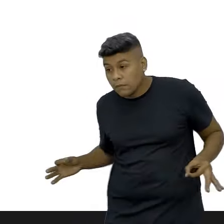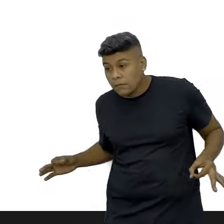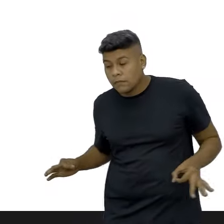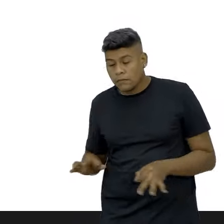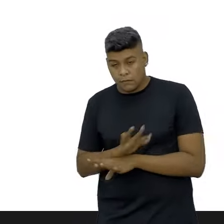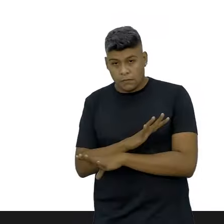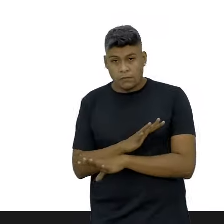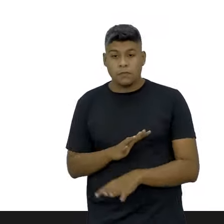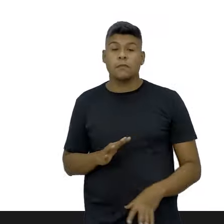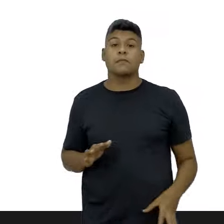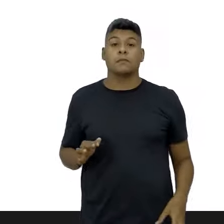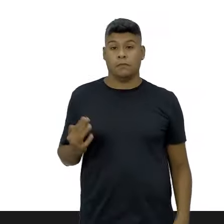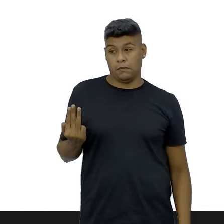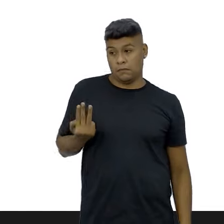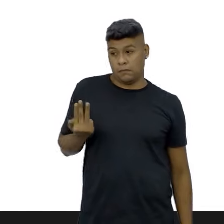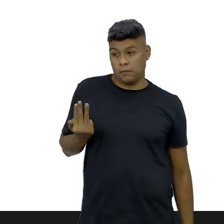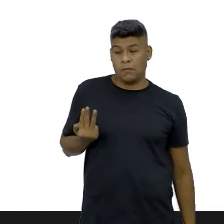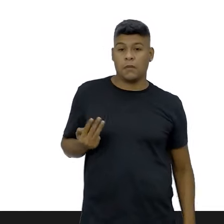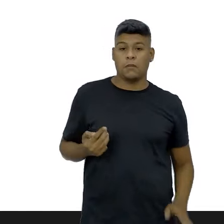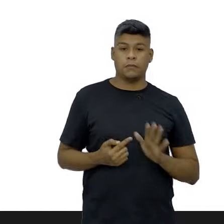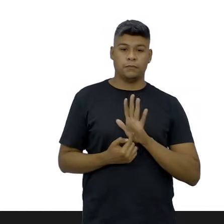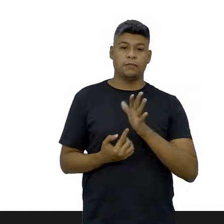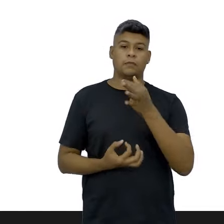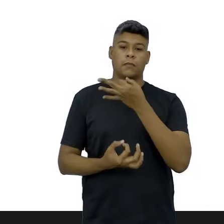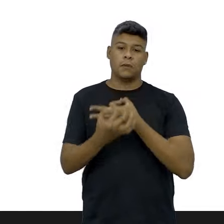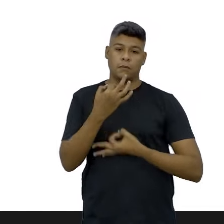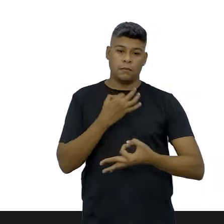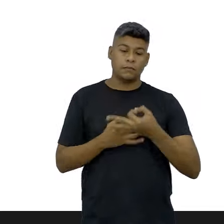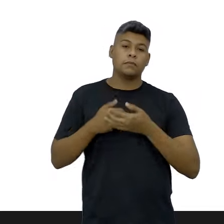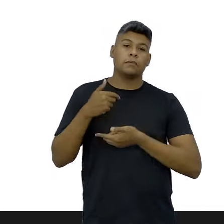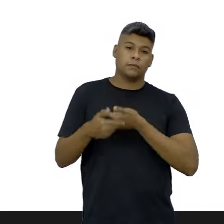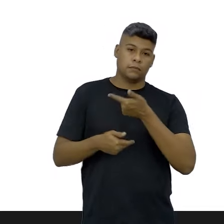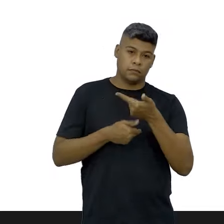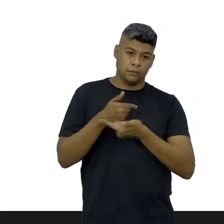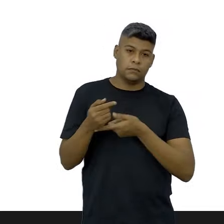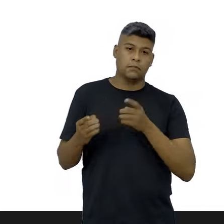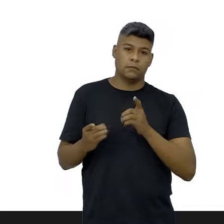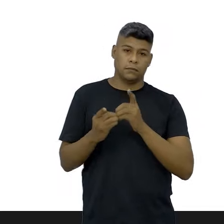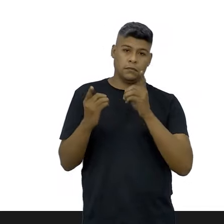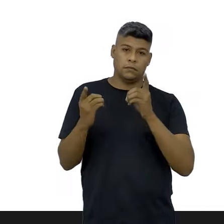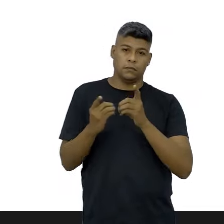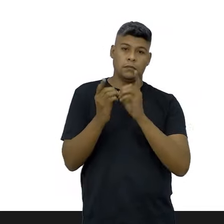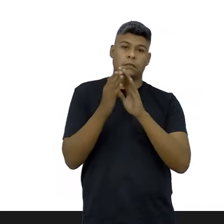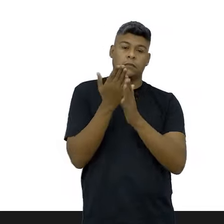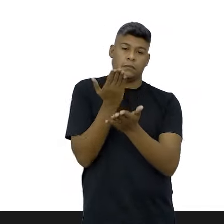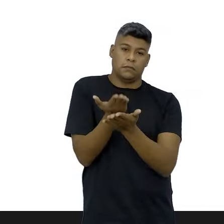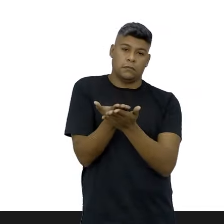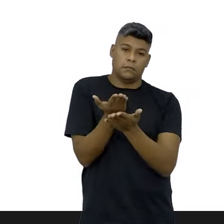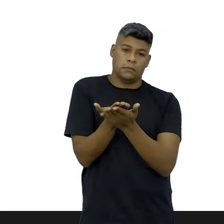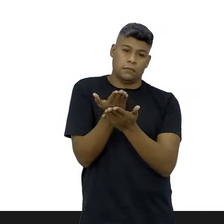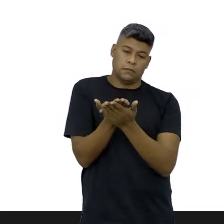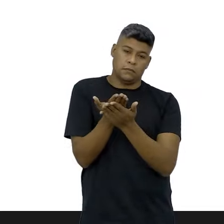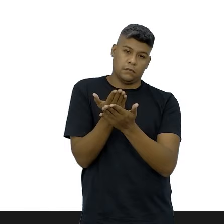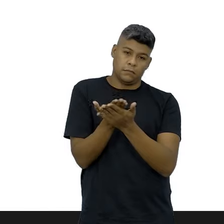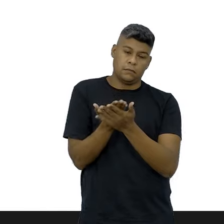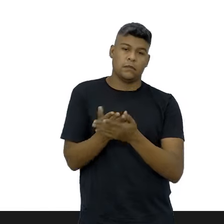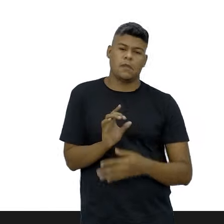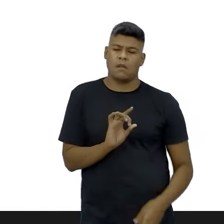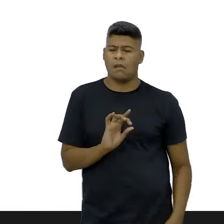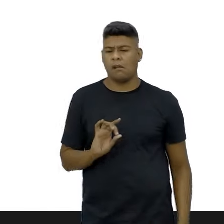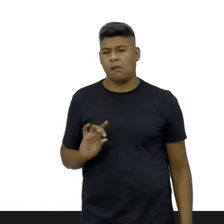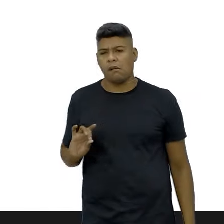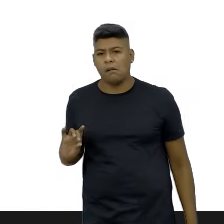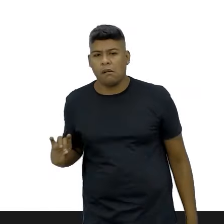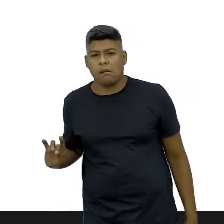no terceiro momento, nós traremos sugestões para o trabalho didático aí na escola, e os desdobramentos